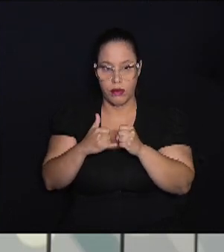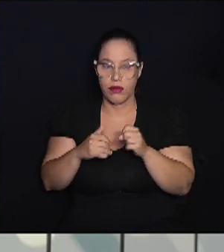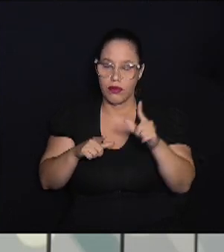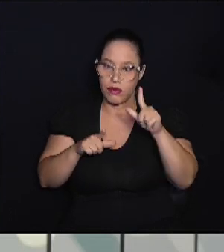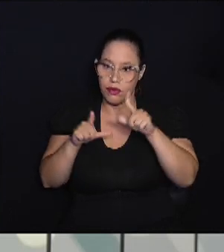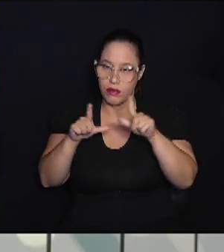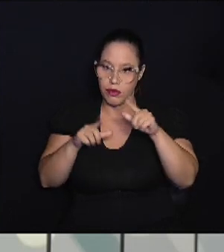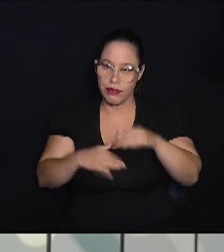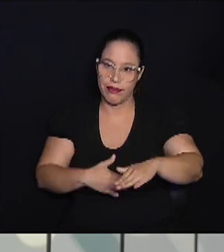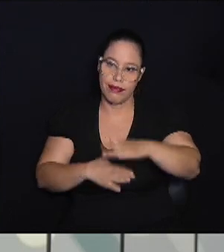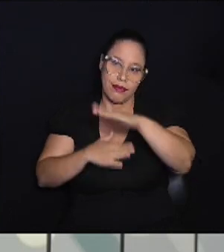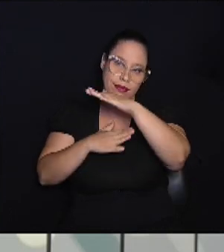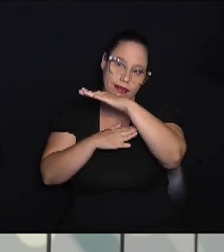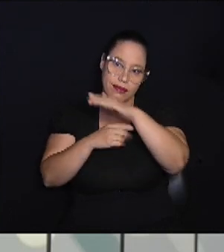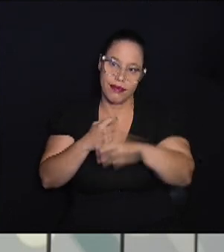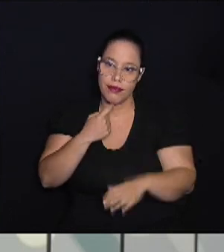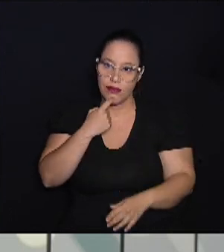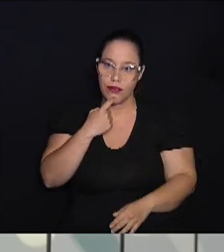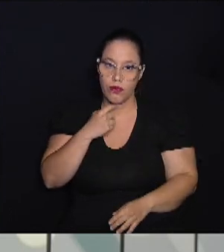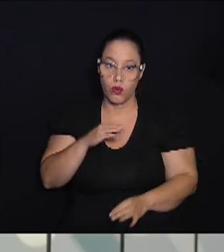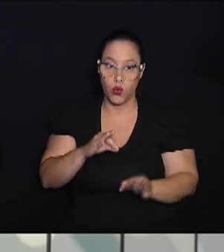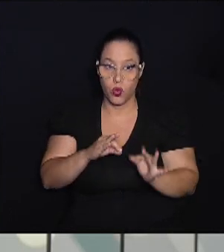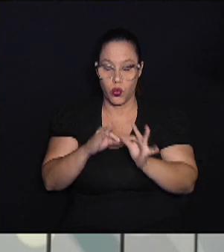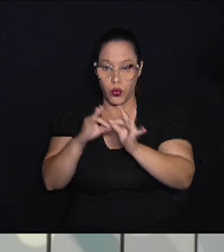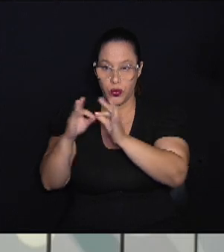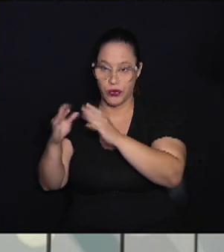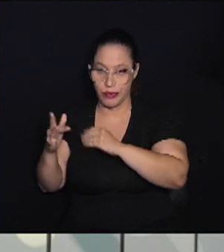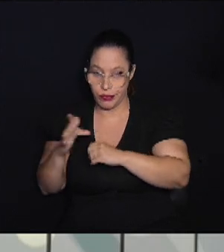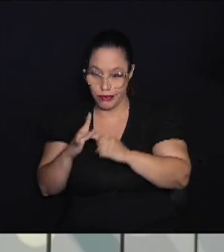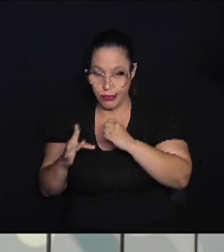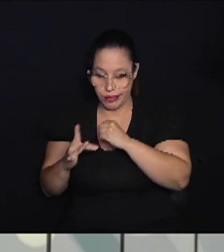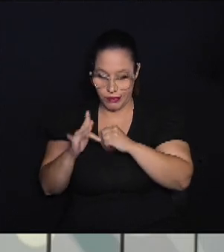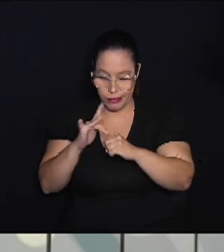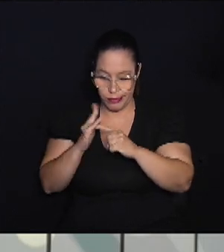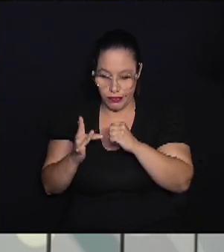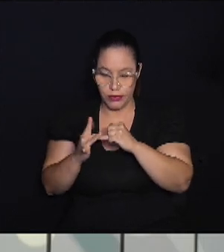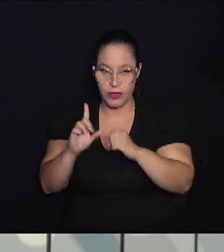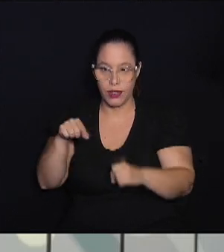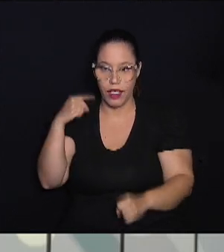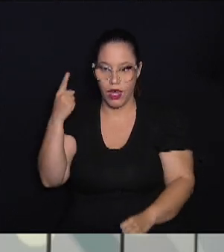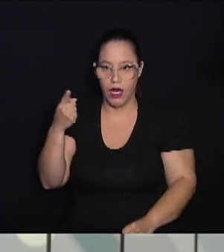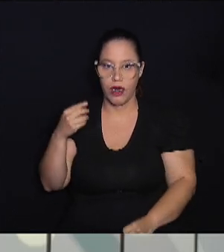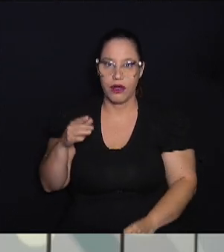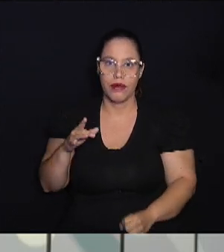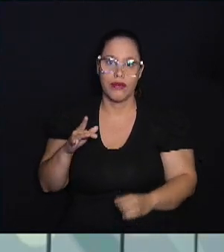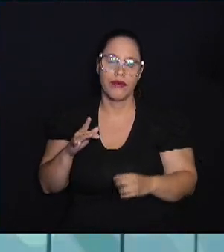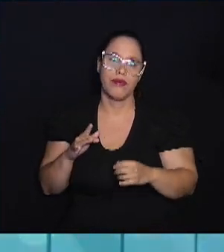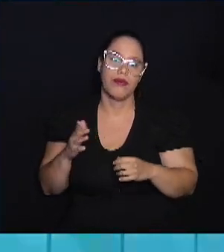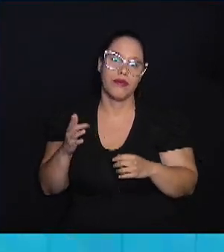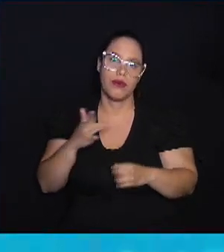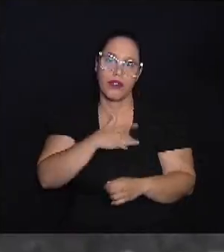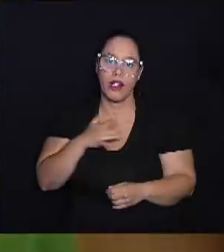e também não se esqueça de nos acompanhar nas redes sociais. Até o próximo Saúde Agora!